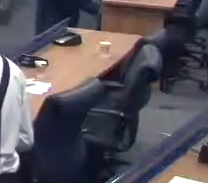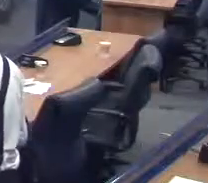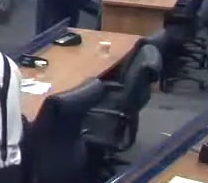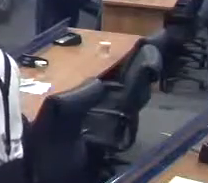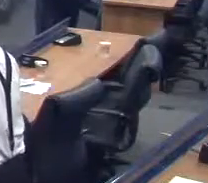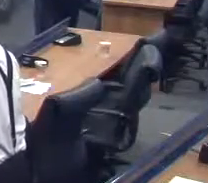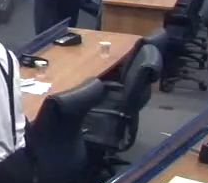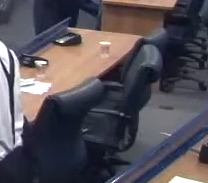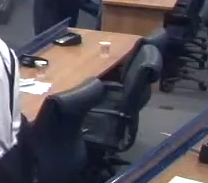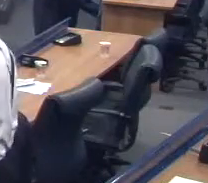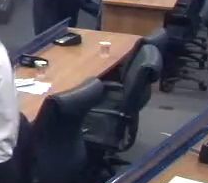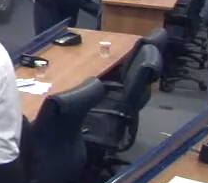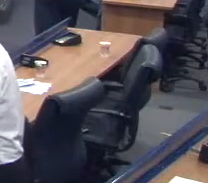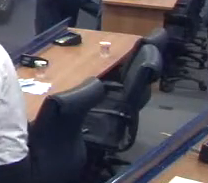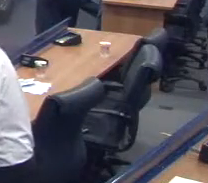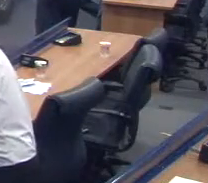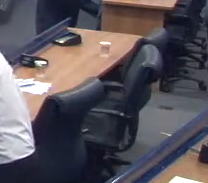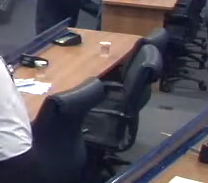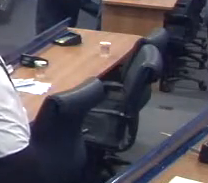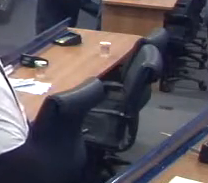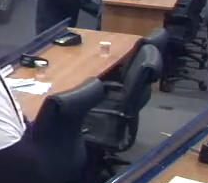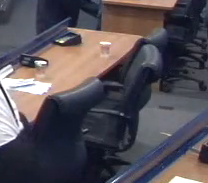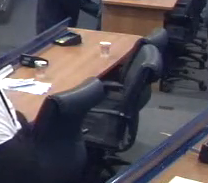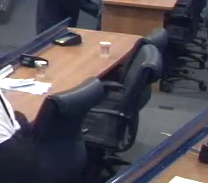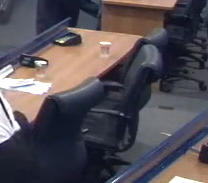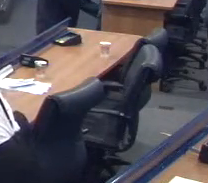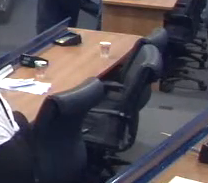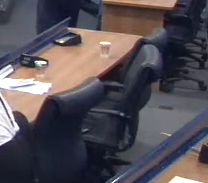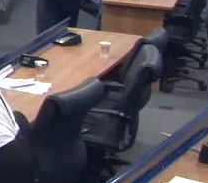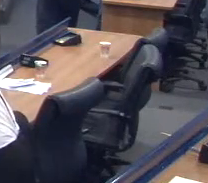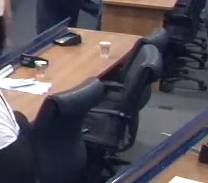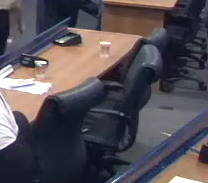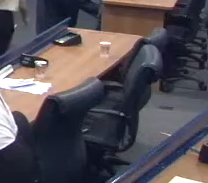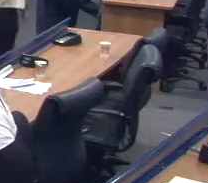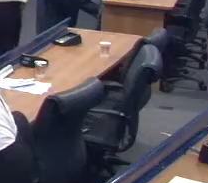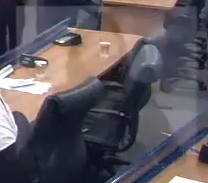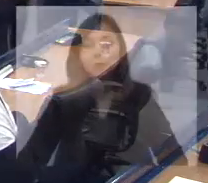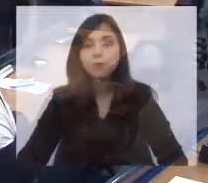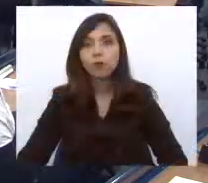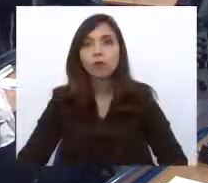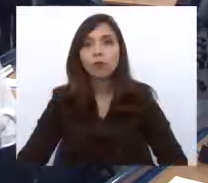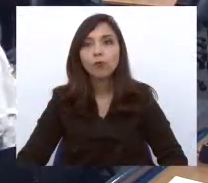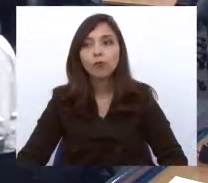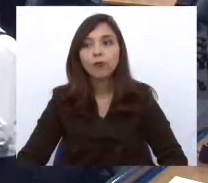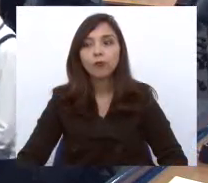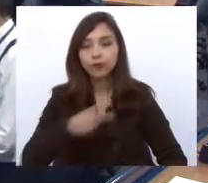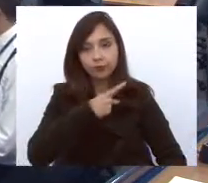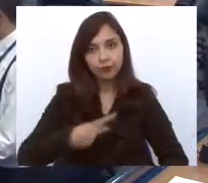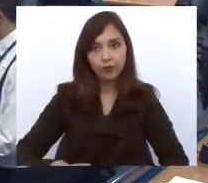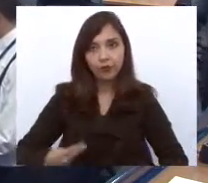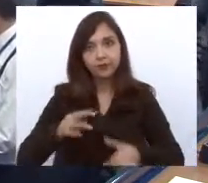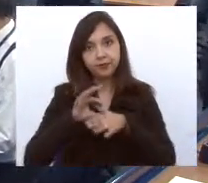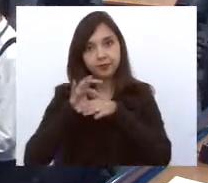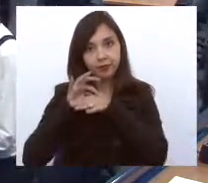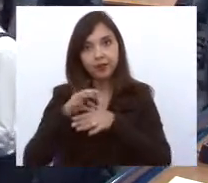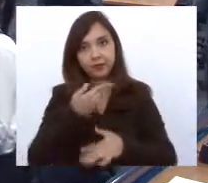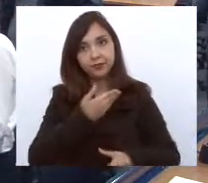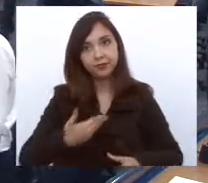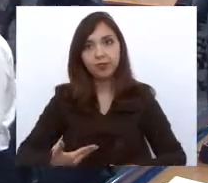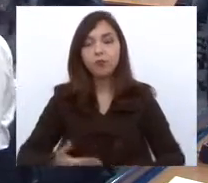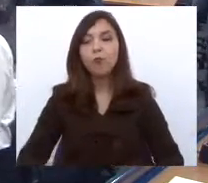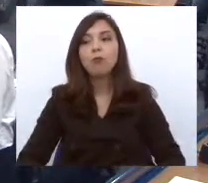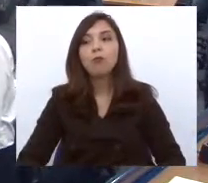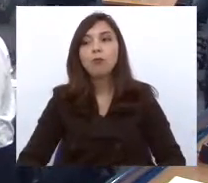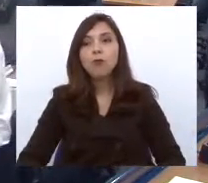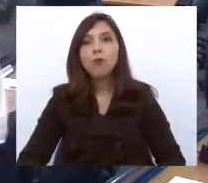Obrigado. Pela ordem, vereador Samuel Vasconcelos. Presidente, pela liderança do governo. Pela liderança do governo,